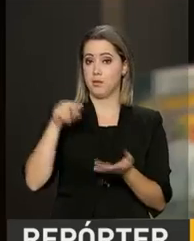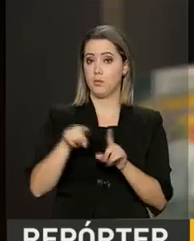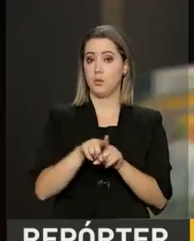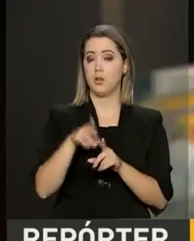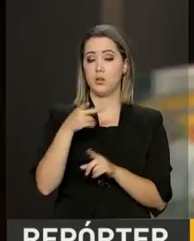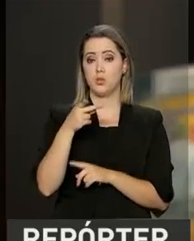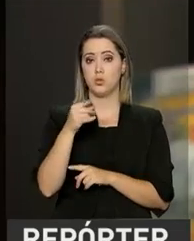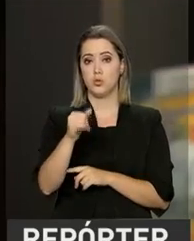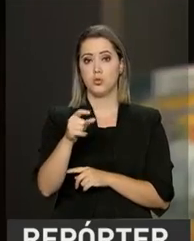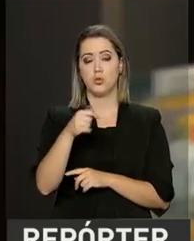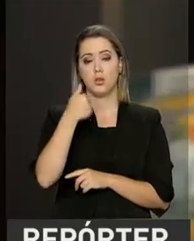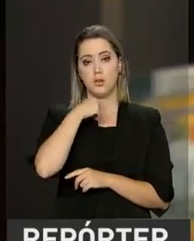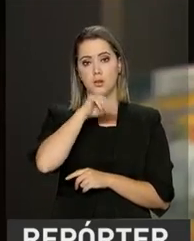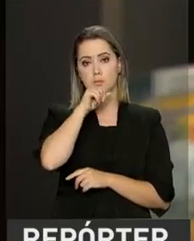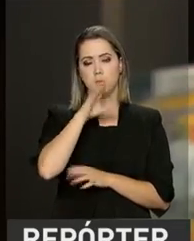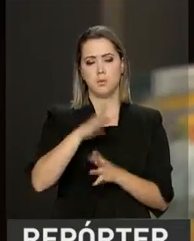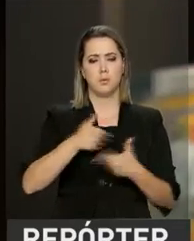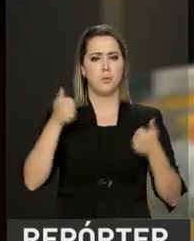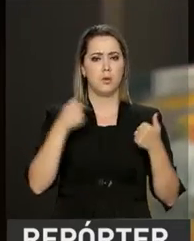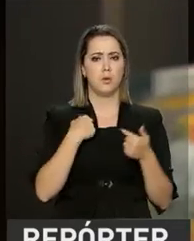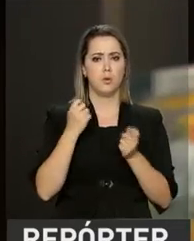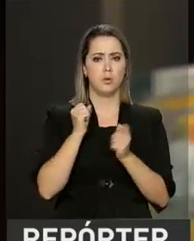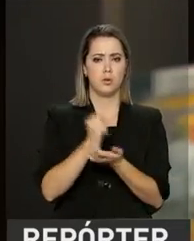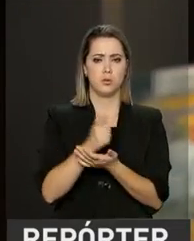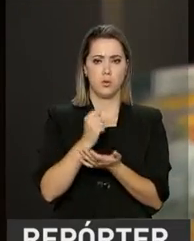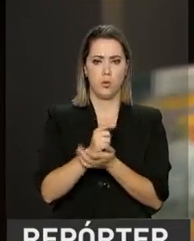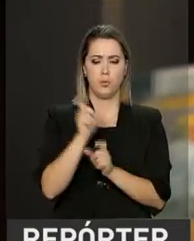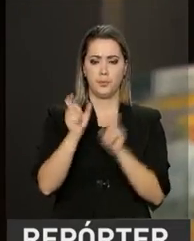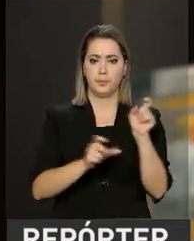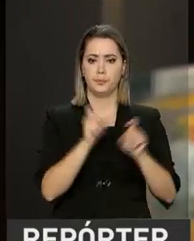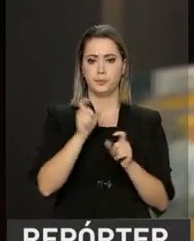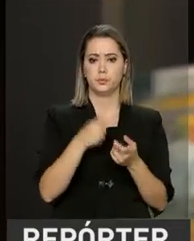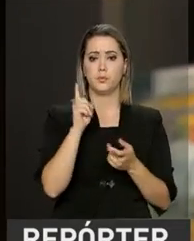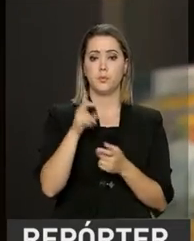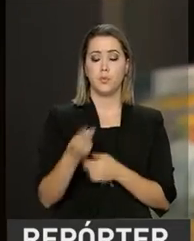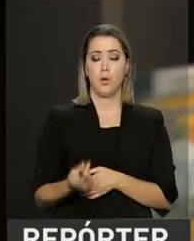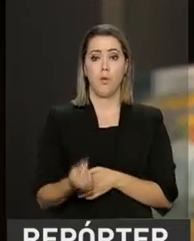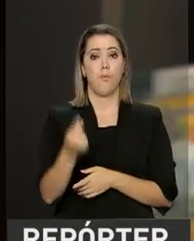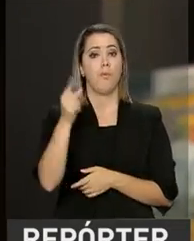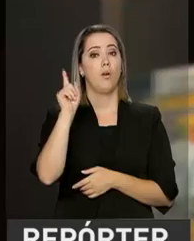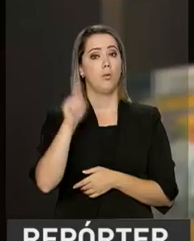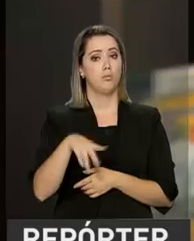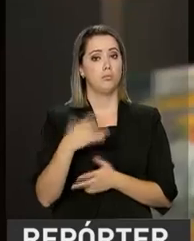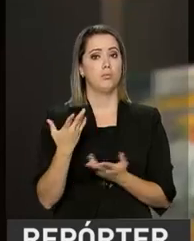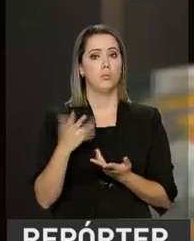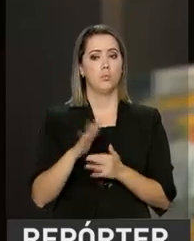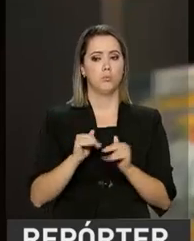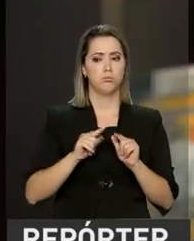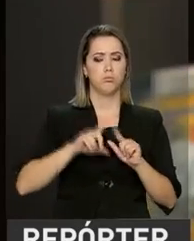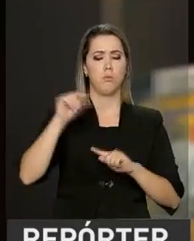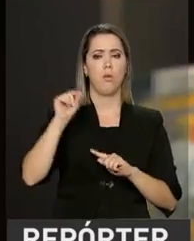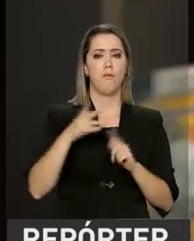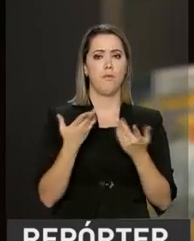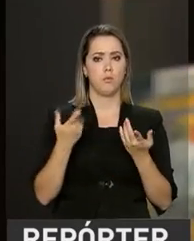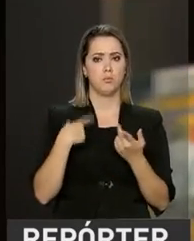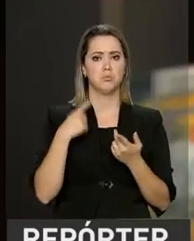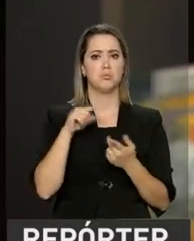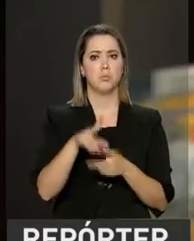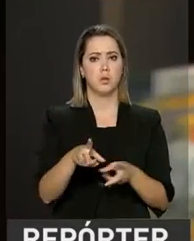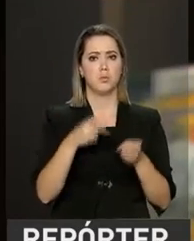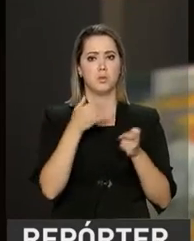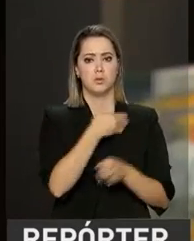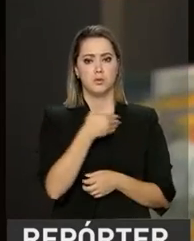melhoria de atividades de compra Por parte dos consumidores é um volume extremamente acho que superou Inclusive a expectativa do